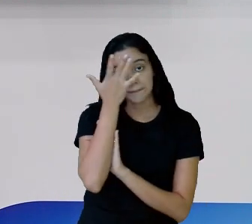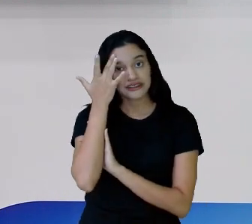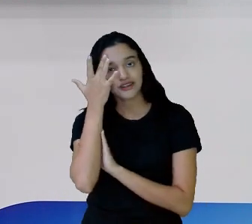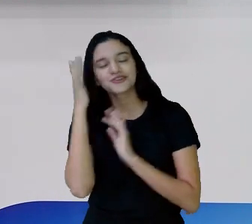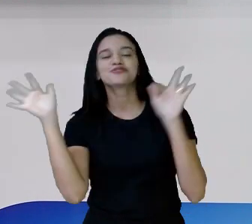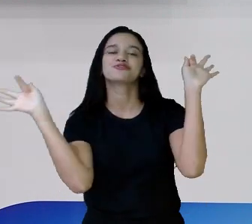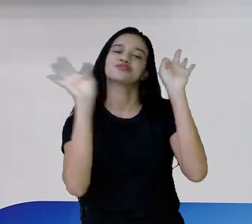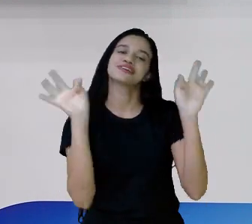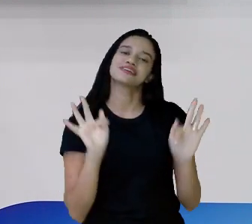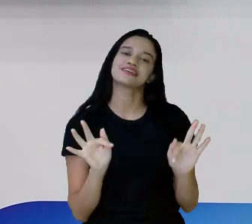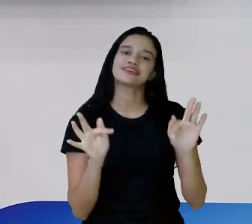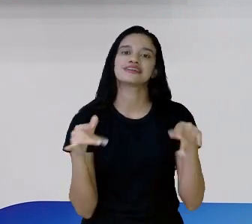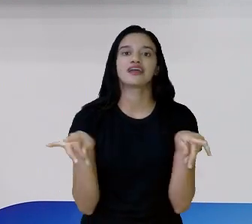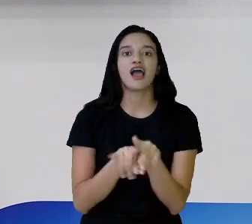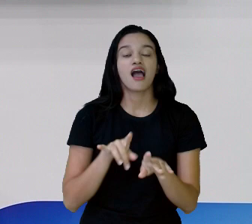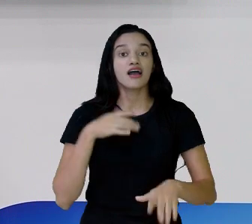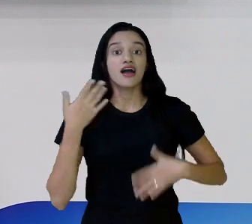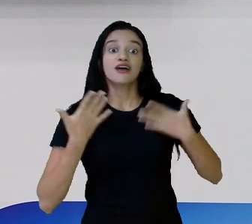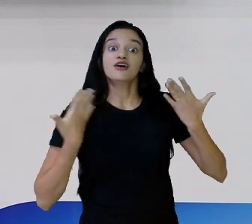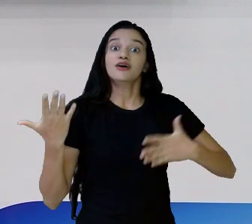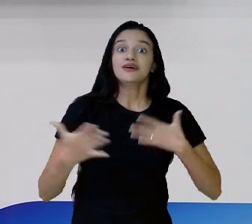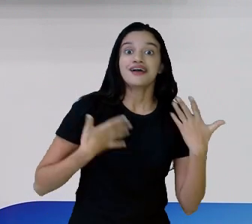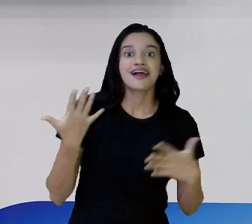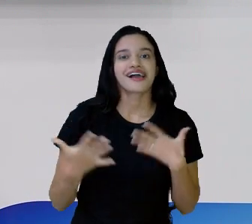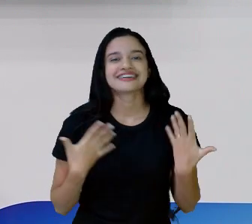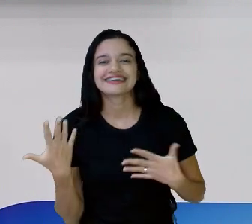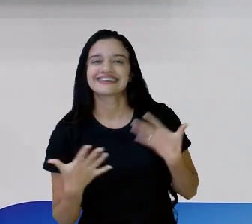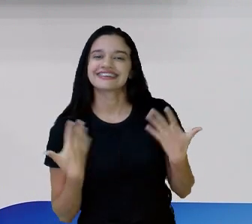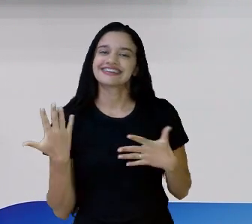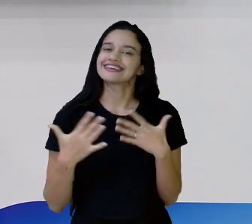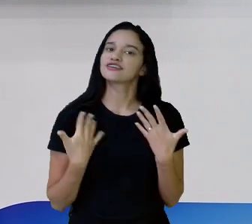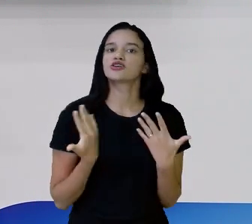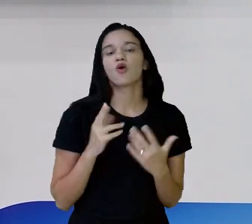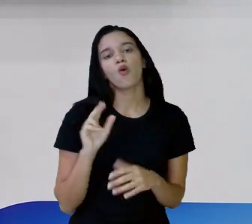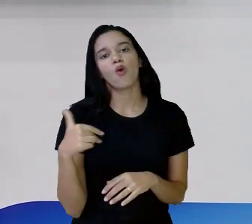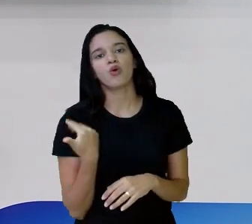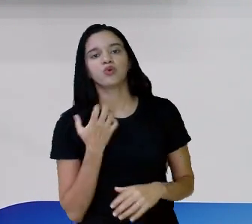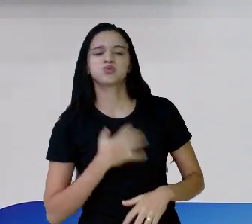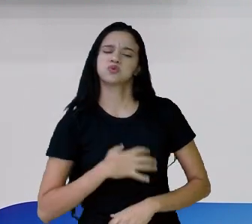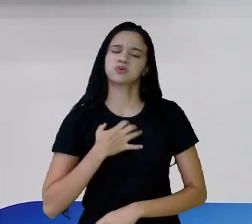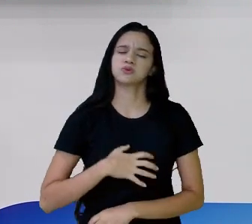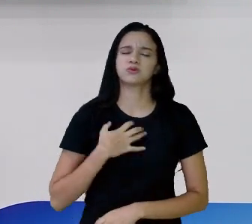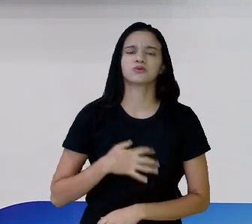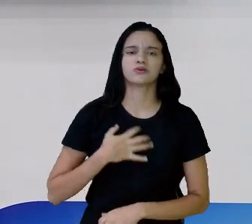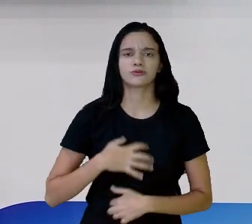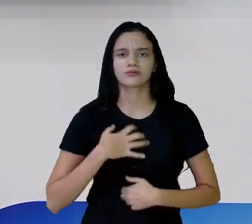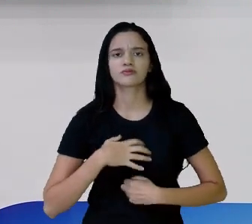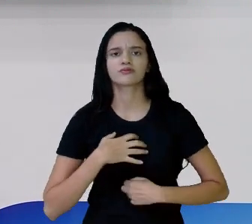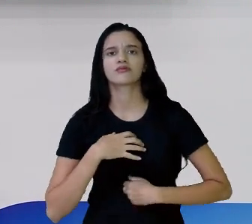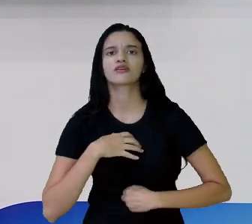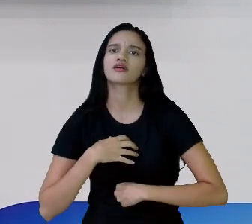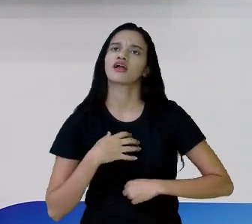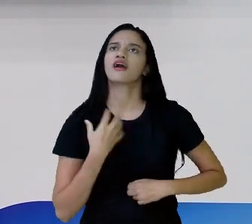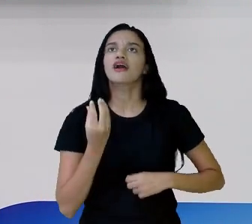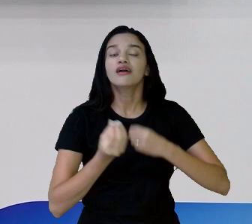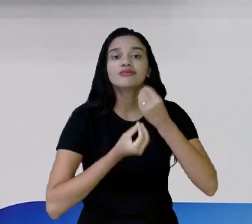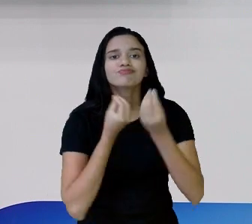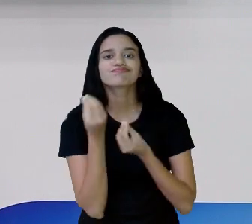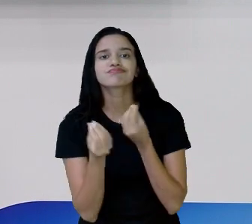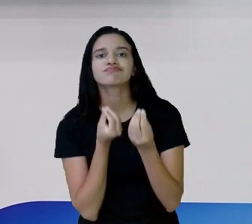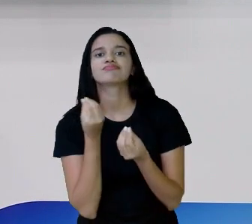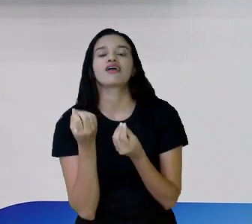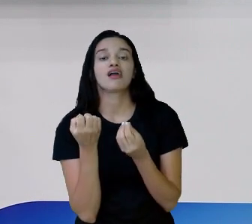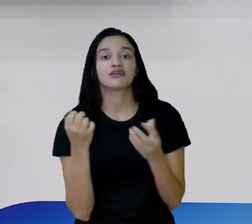muito feliz, muito eufórica, muito animada ou muito estressada. No caso aqui, ela está assim, é